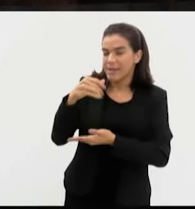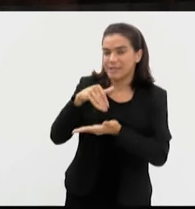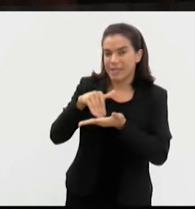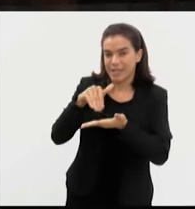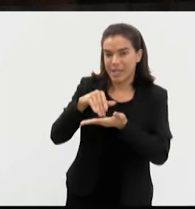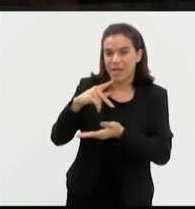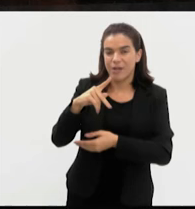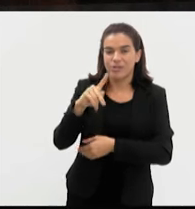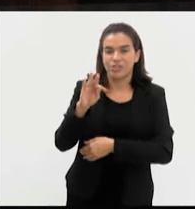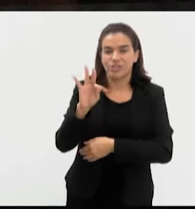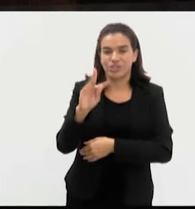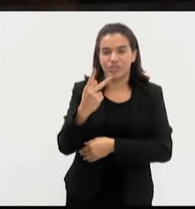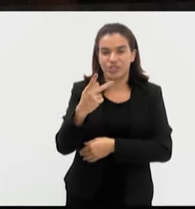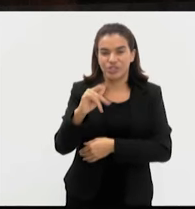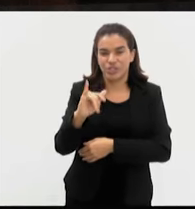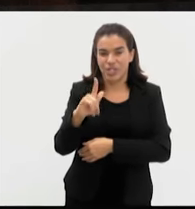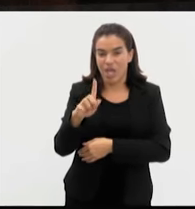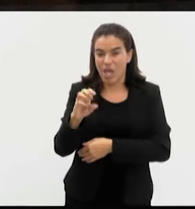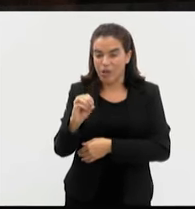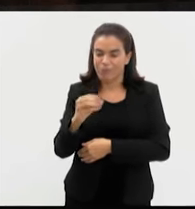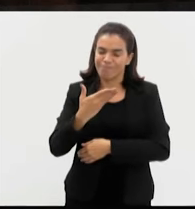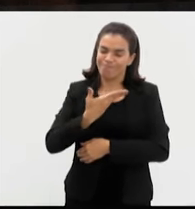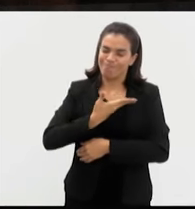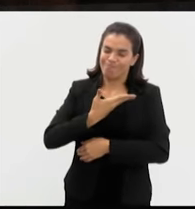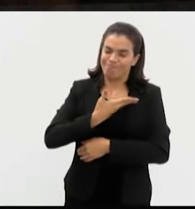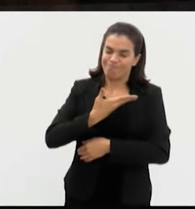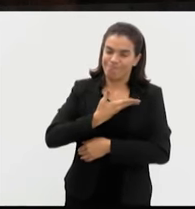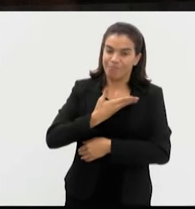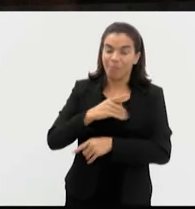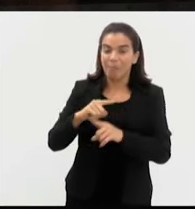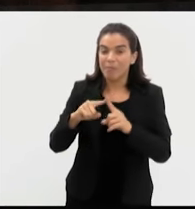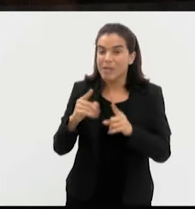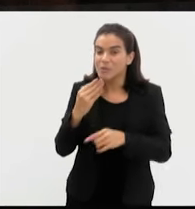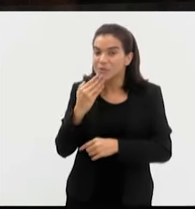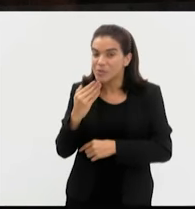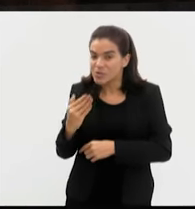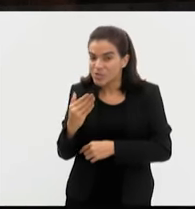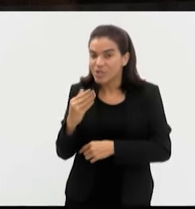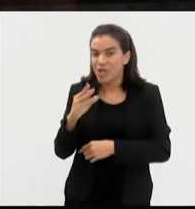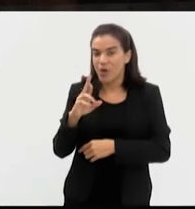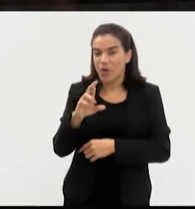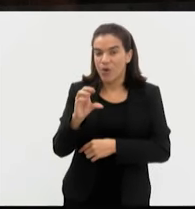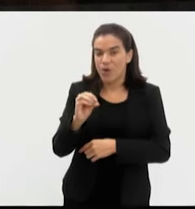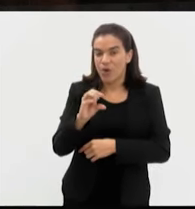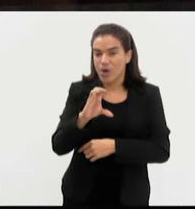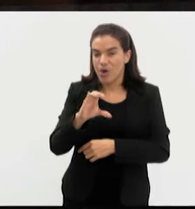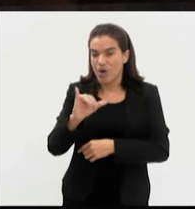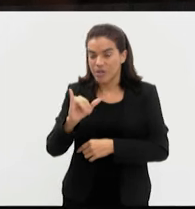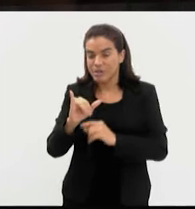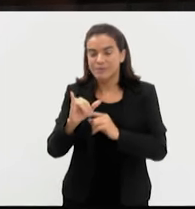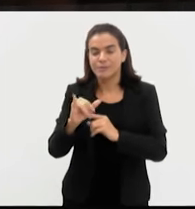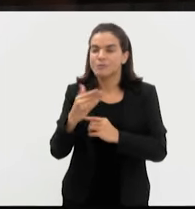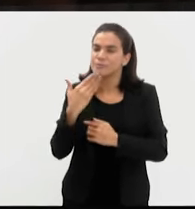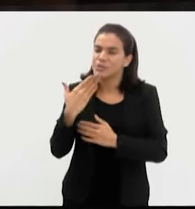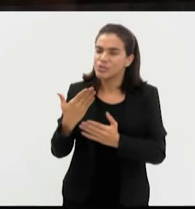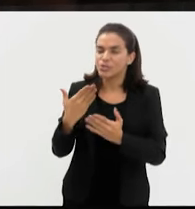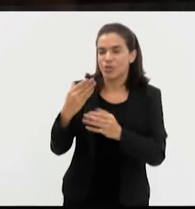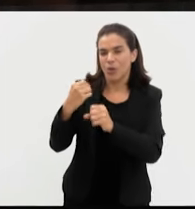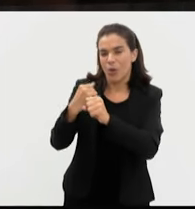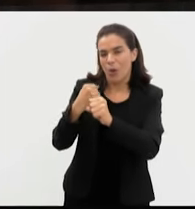exo grande amigo mas PED lá R todas as obras necessári